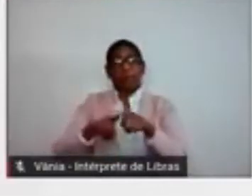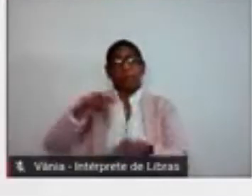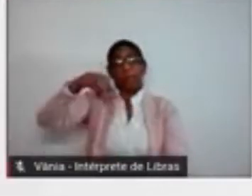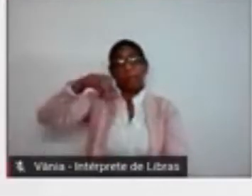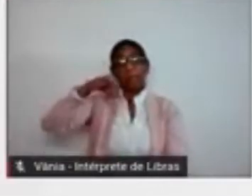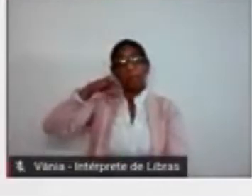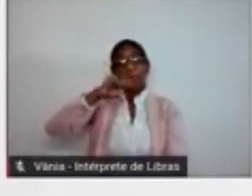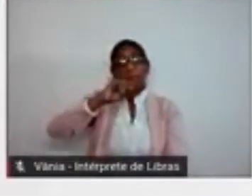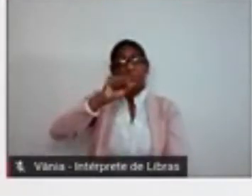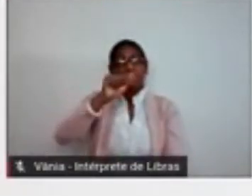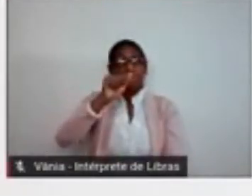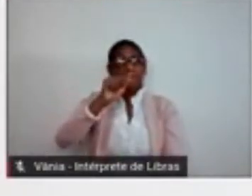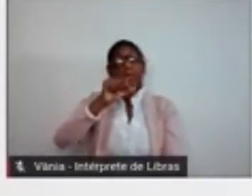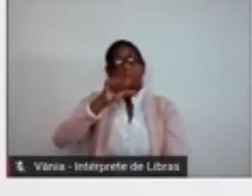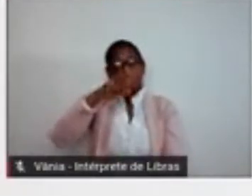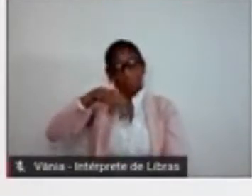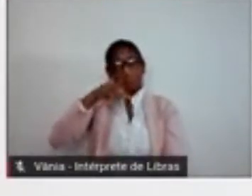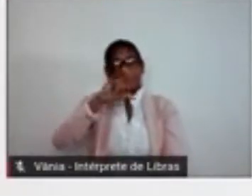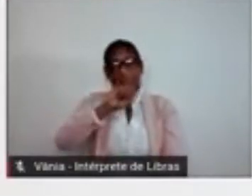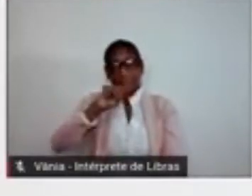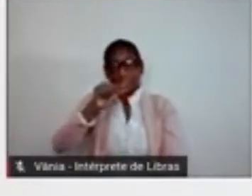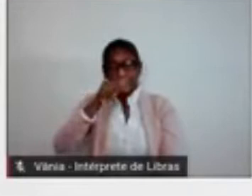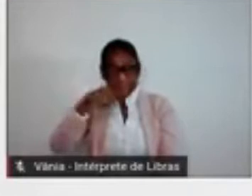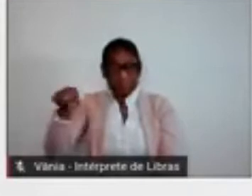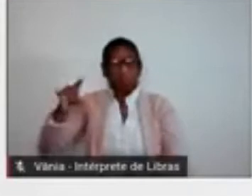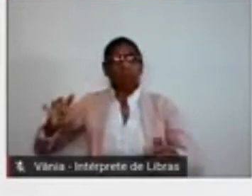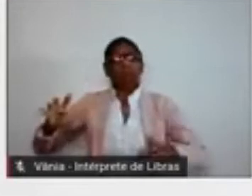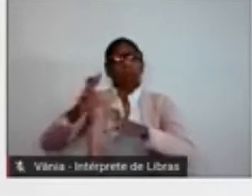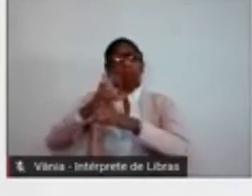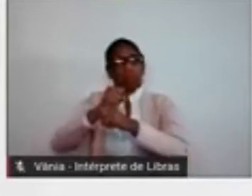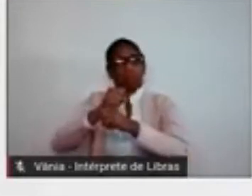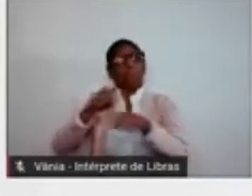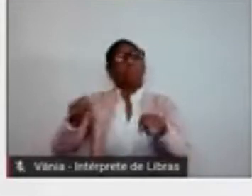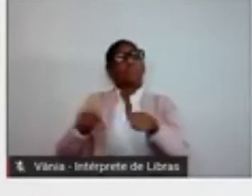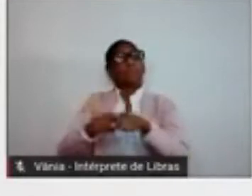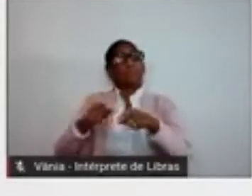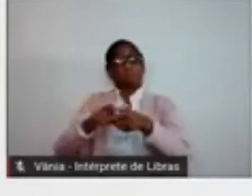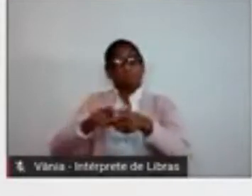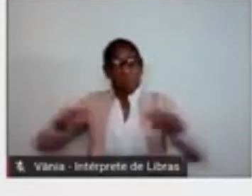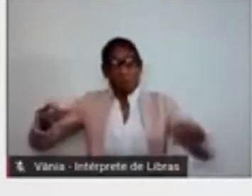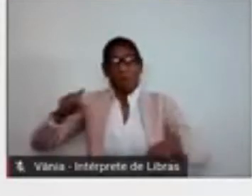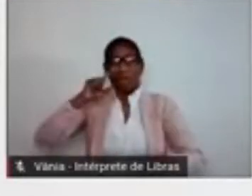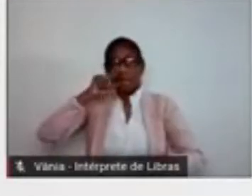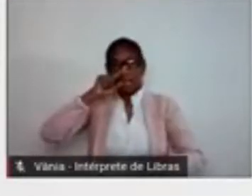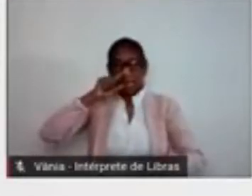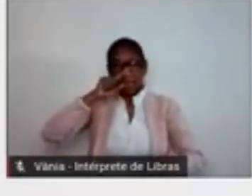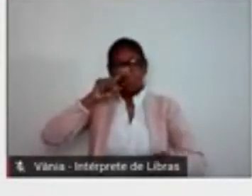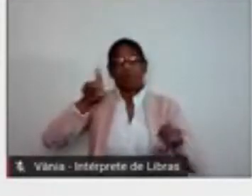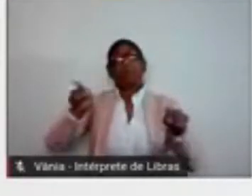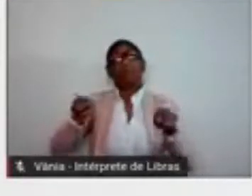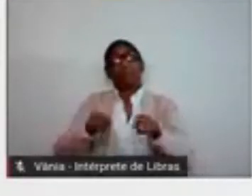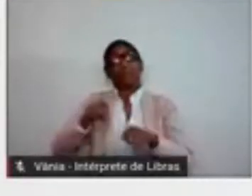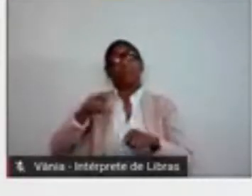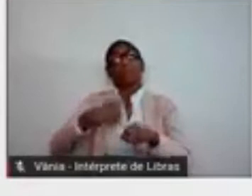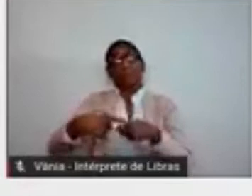ali, especialmente, se somam, né, as regiões de maior risco. E na região metropolitana, em